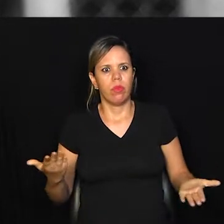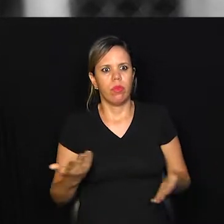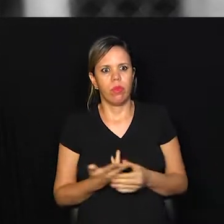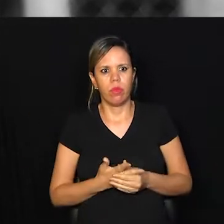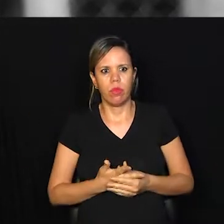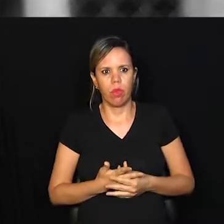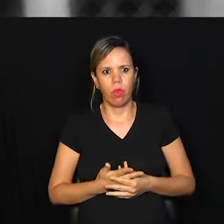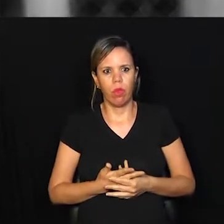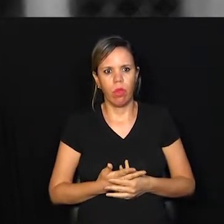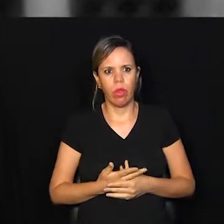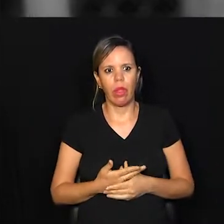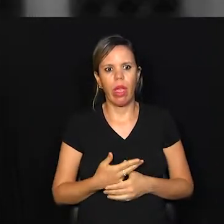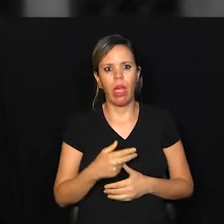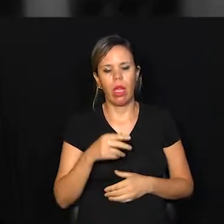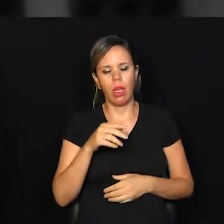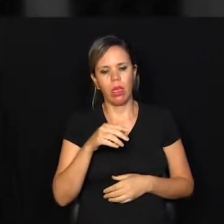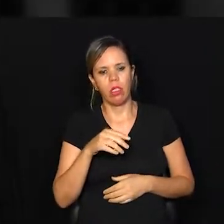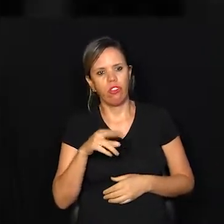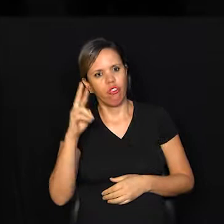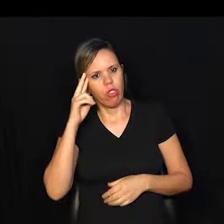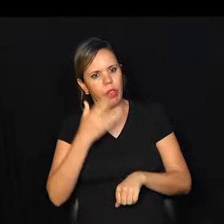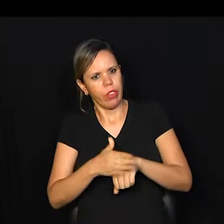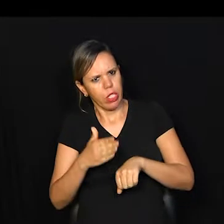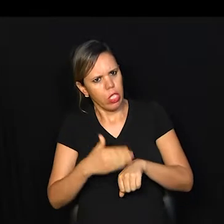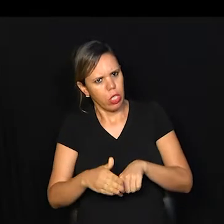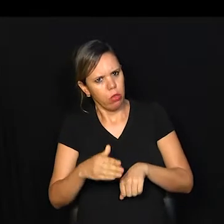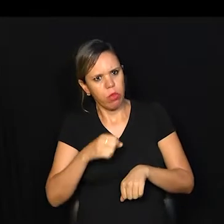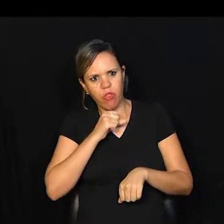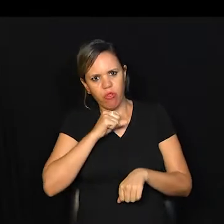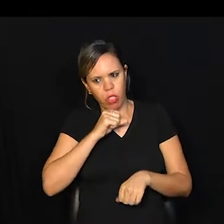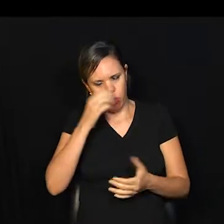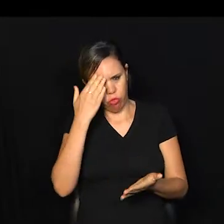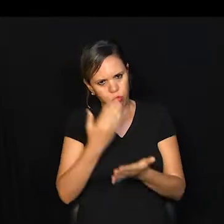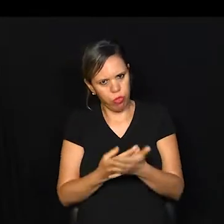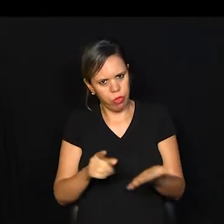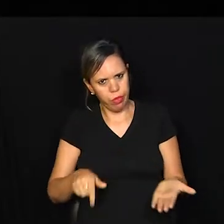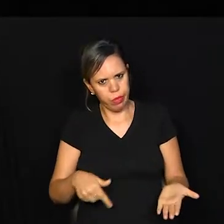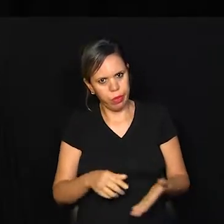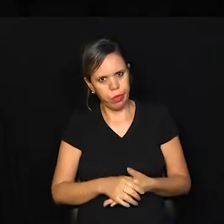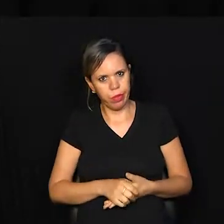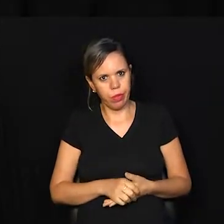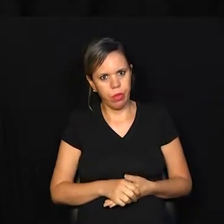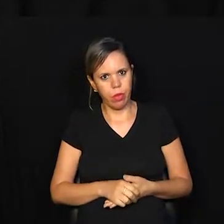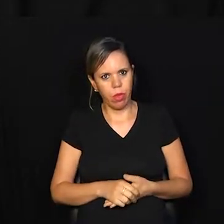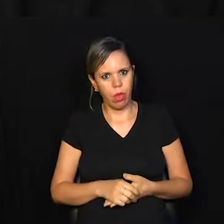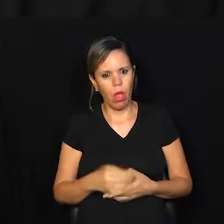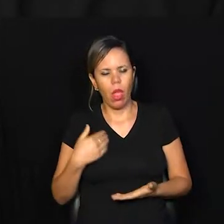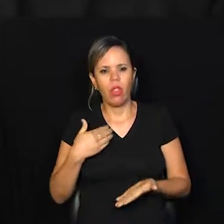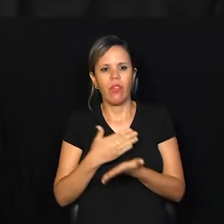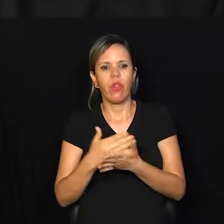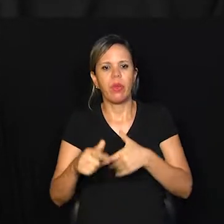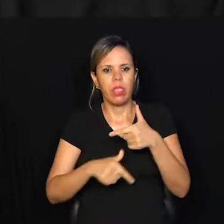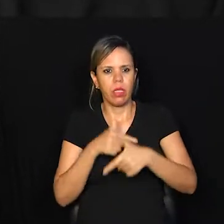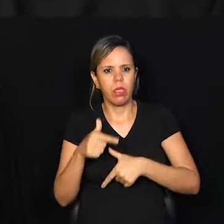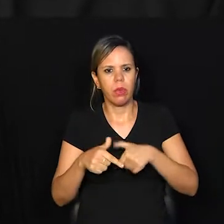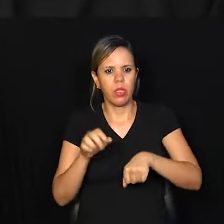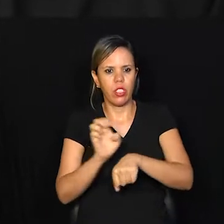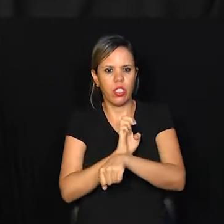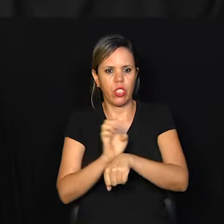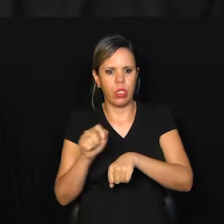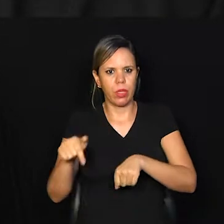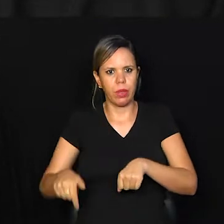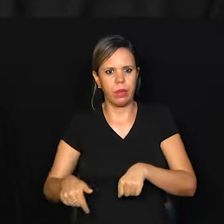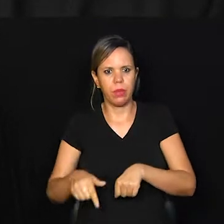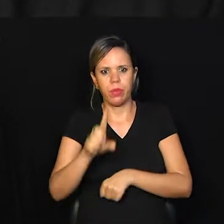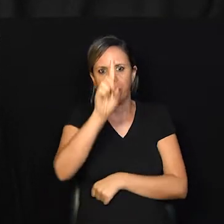tem treinadores mais velhos, diretores mais velhos que acreditam realmente nisso. Quando eu estava começando a carreira, fazendo estágio num clube,